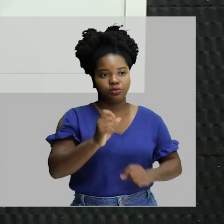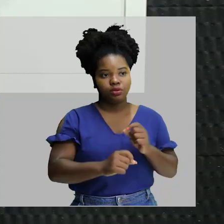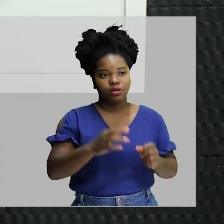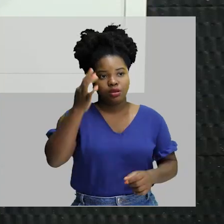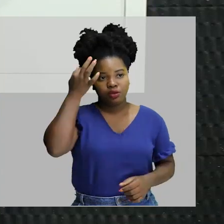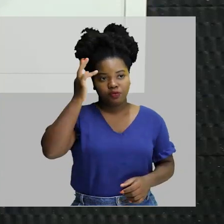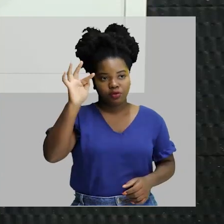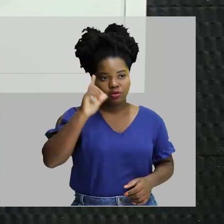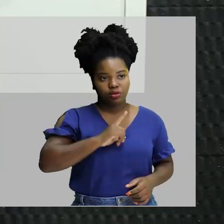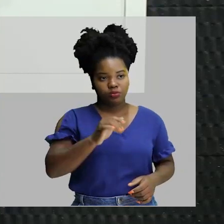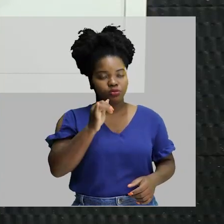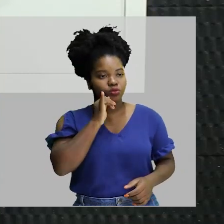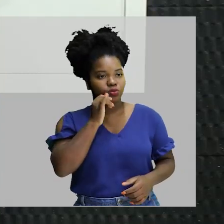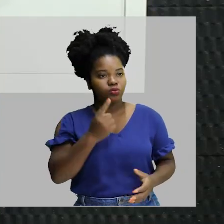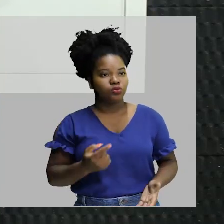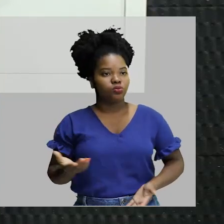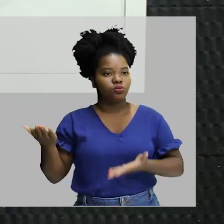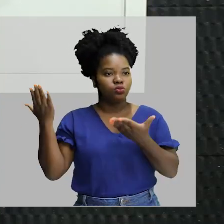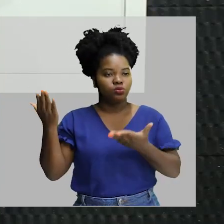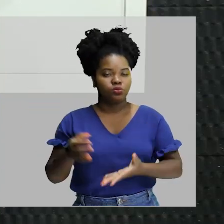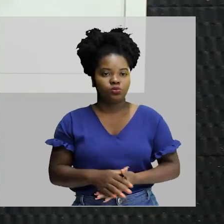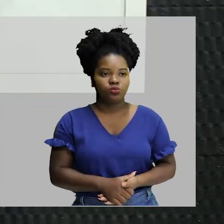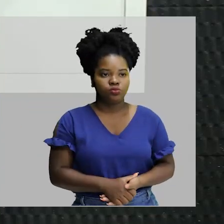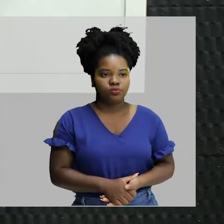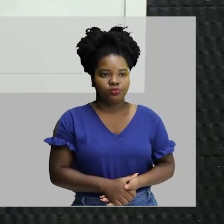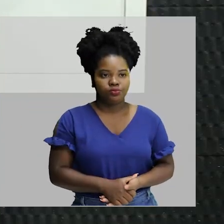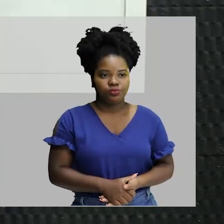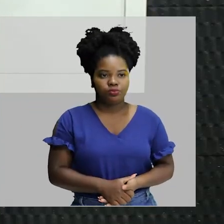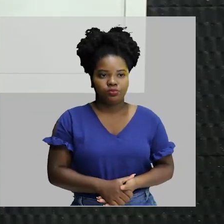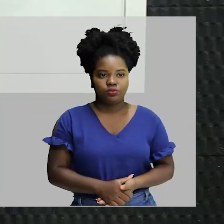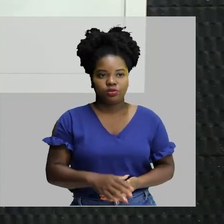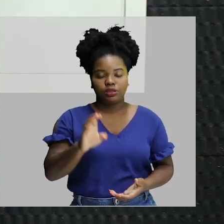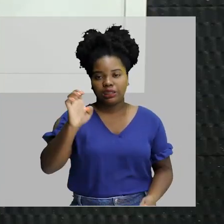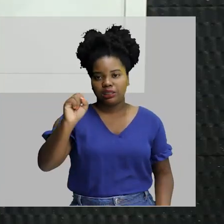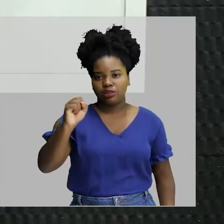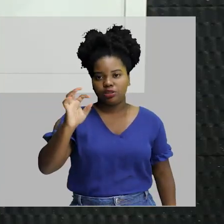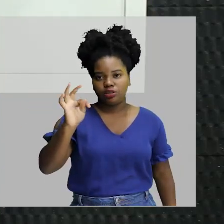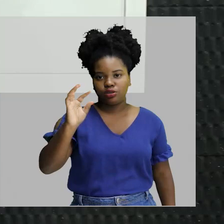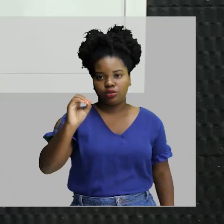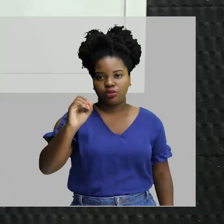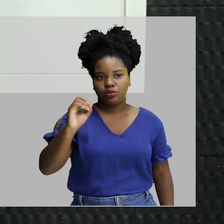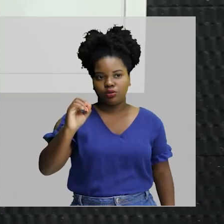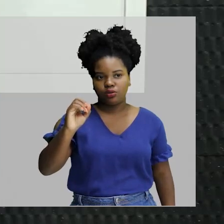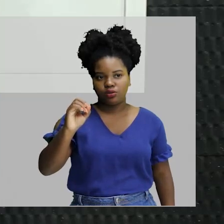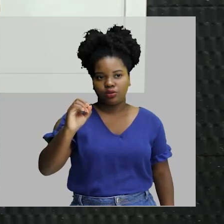temos como exemplo, na filosofia helenística, o estoicismo.